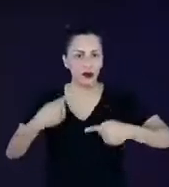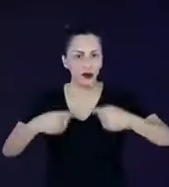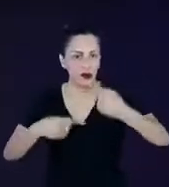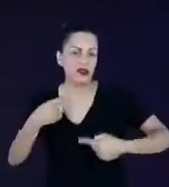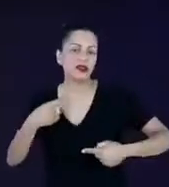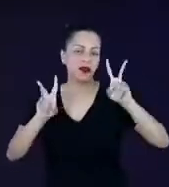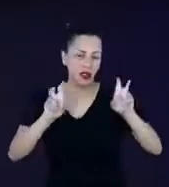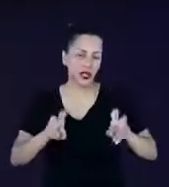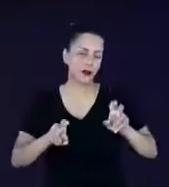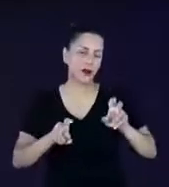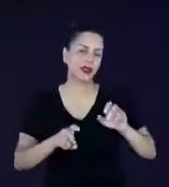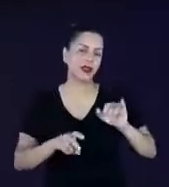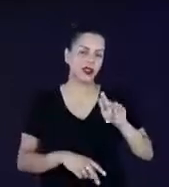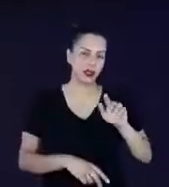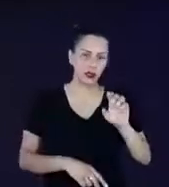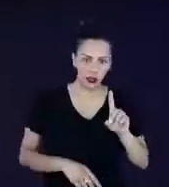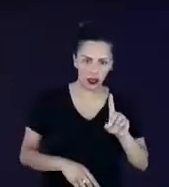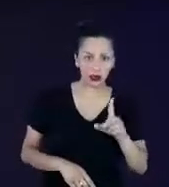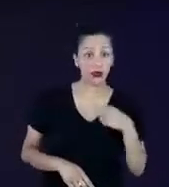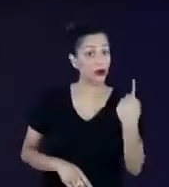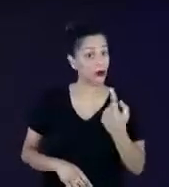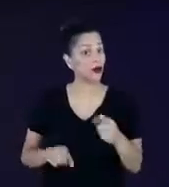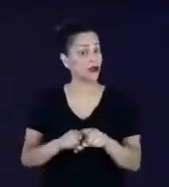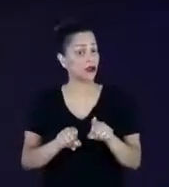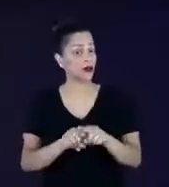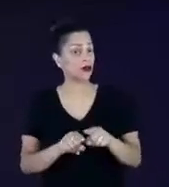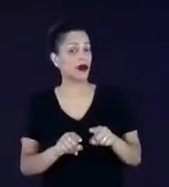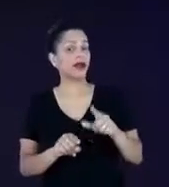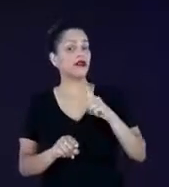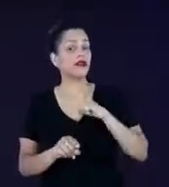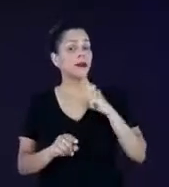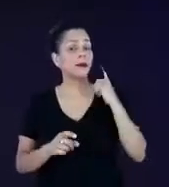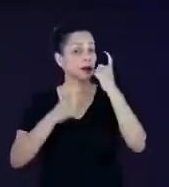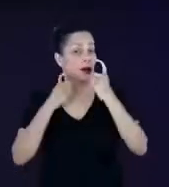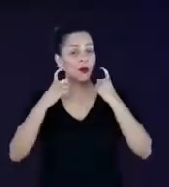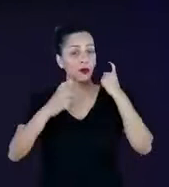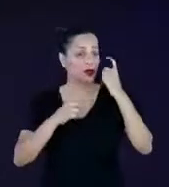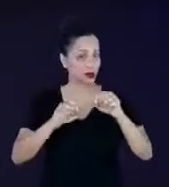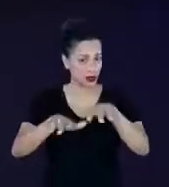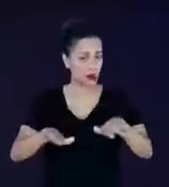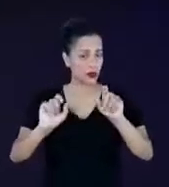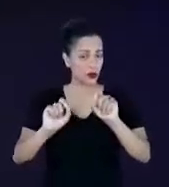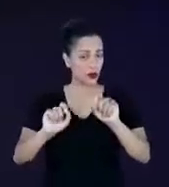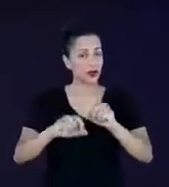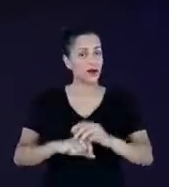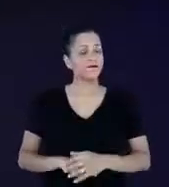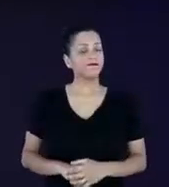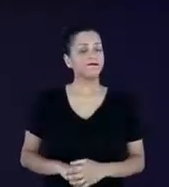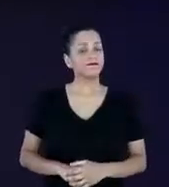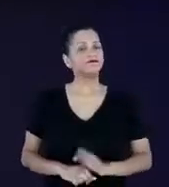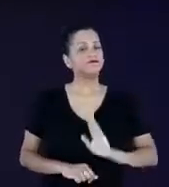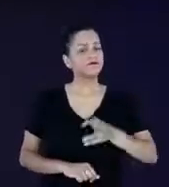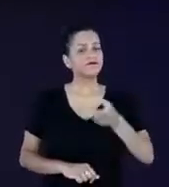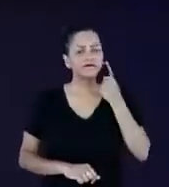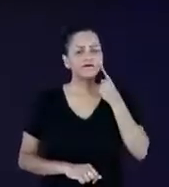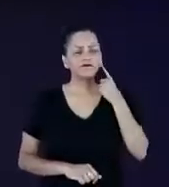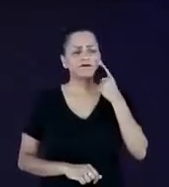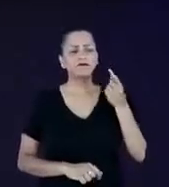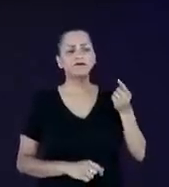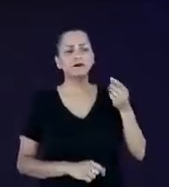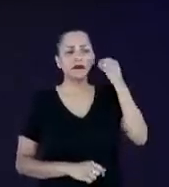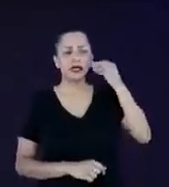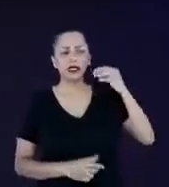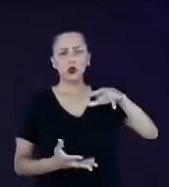e uma preocupação que nós aqui, distribuidoras, temos, de que, a princípio, a gente vê a experiência no mundo é que a migração